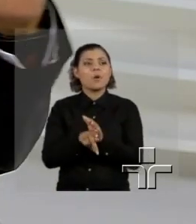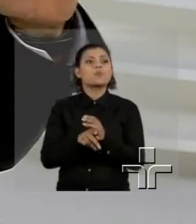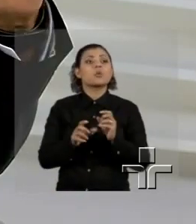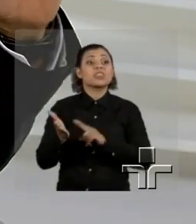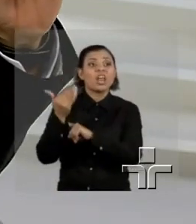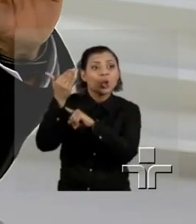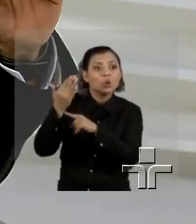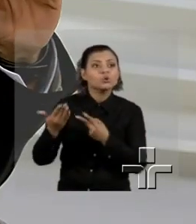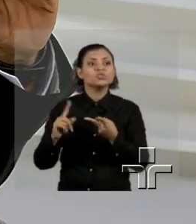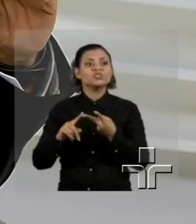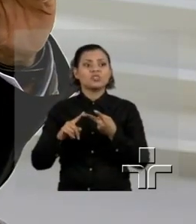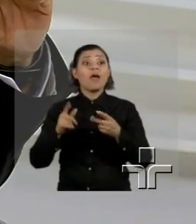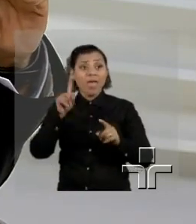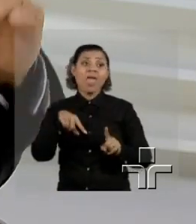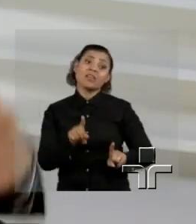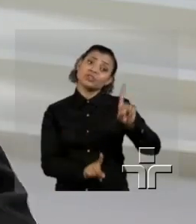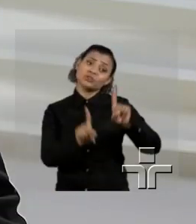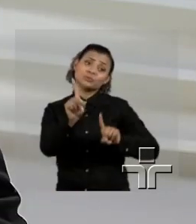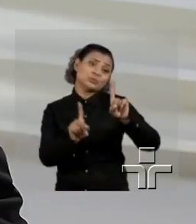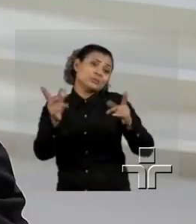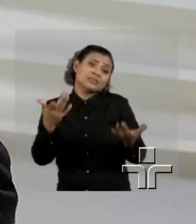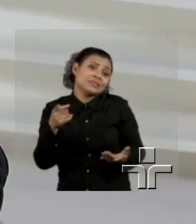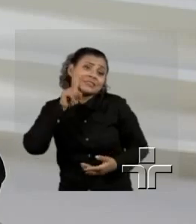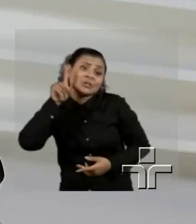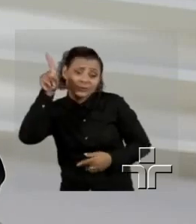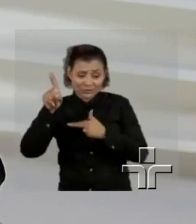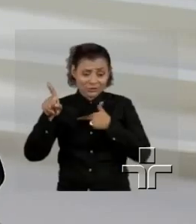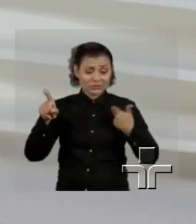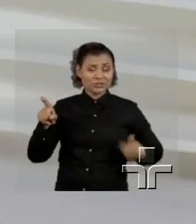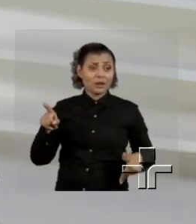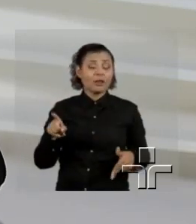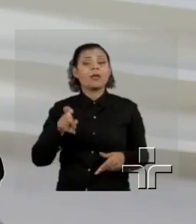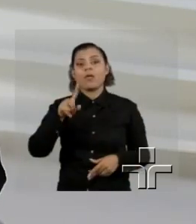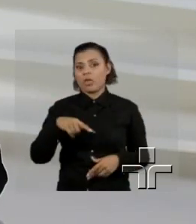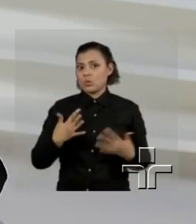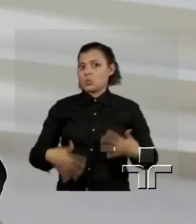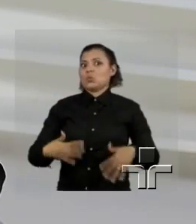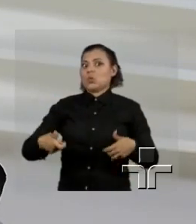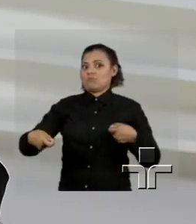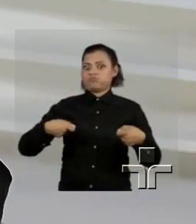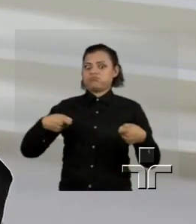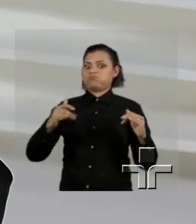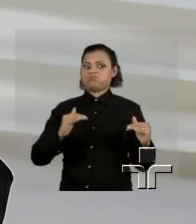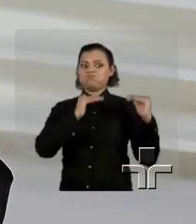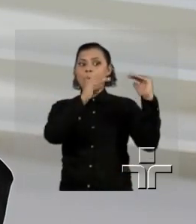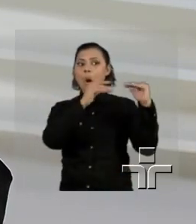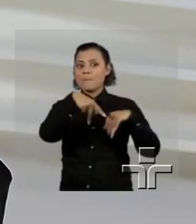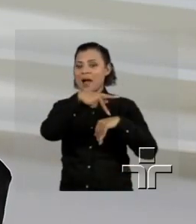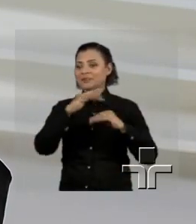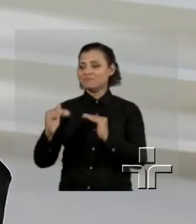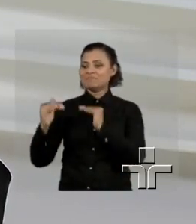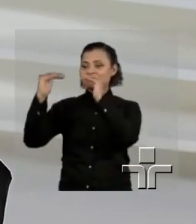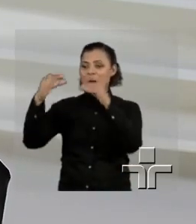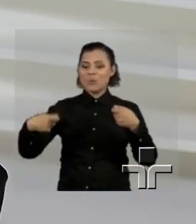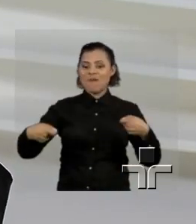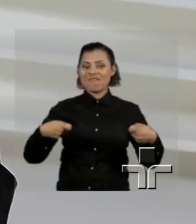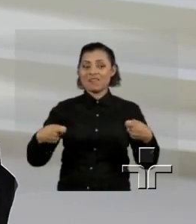objetivamente, alinhamento automático eu acho que não traz os ganhos que você pensa que vai ter.